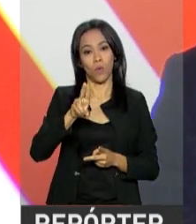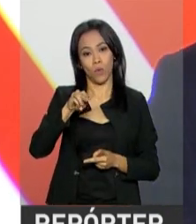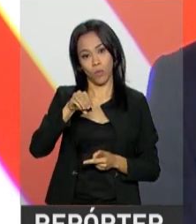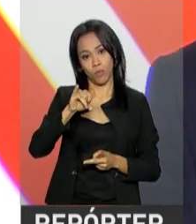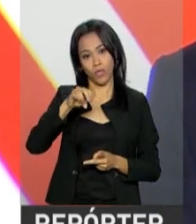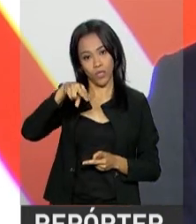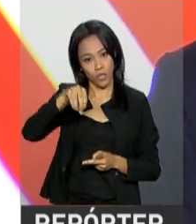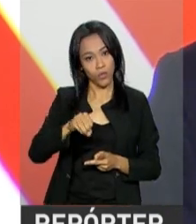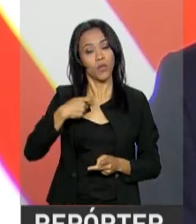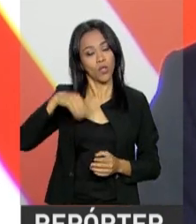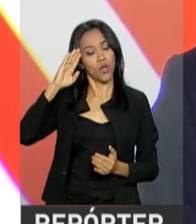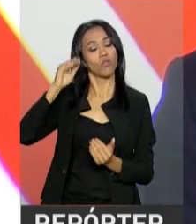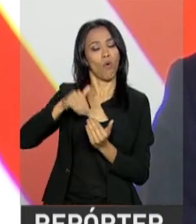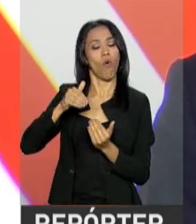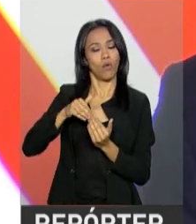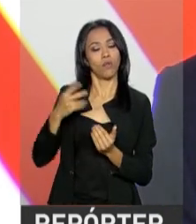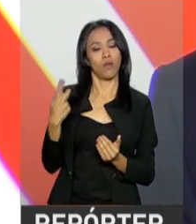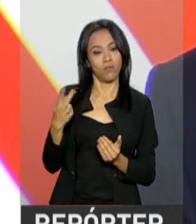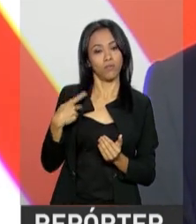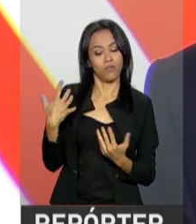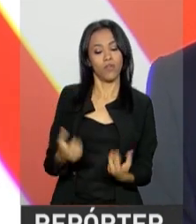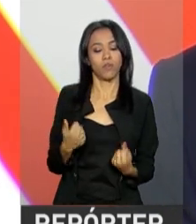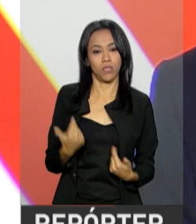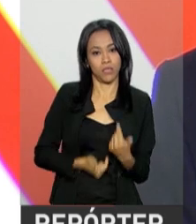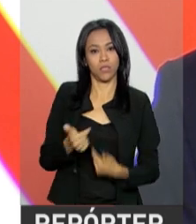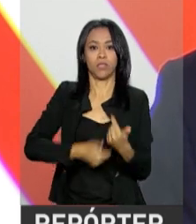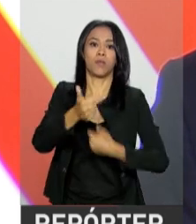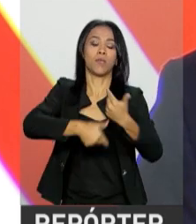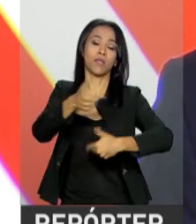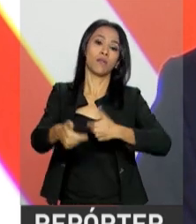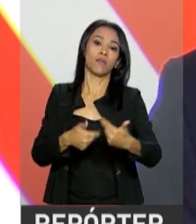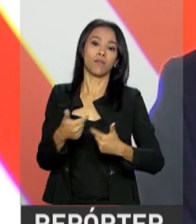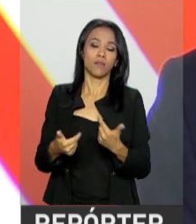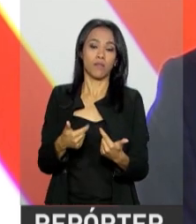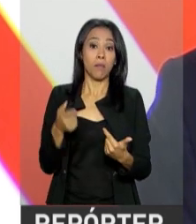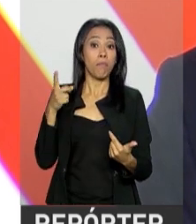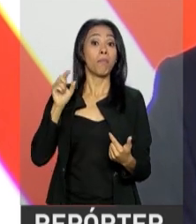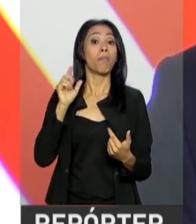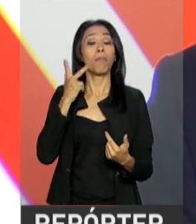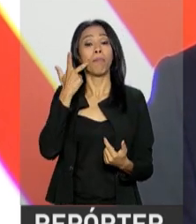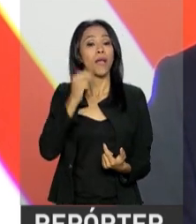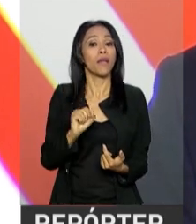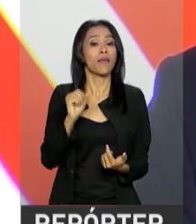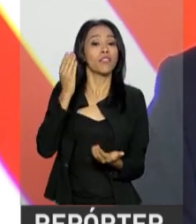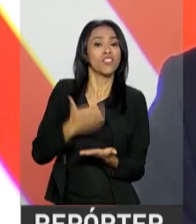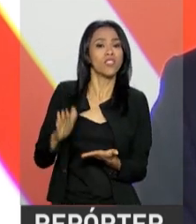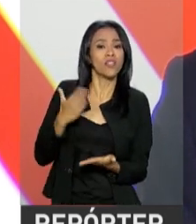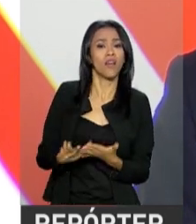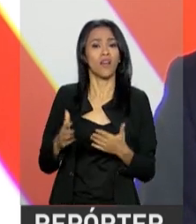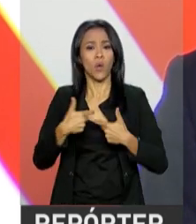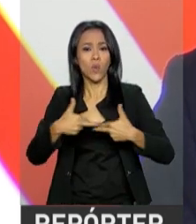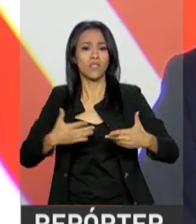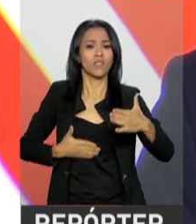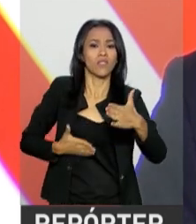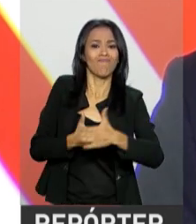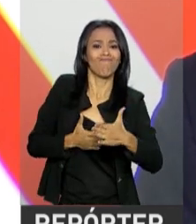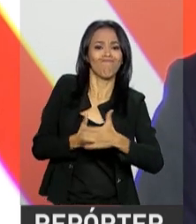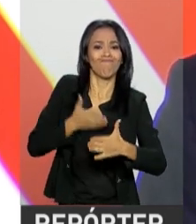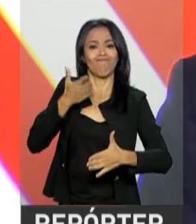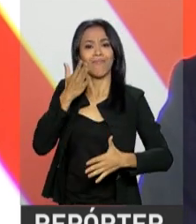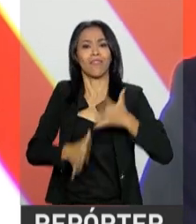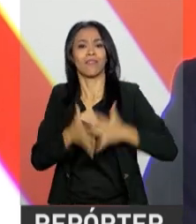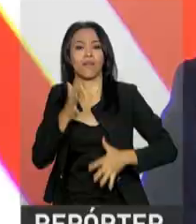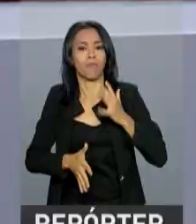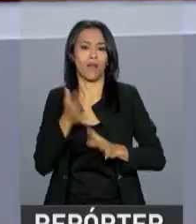naturalmente em seguir trabalhando para eliminar barreiras ao comércio entre os nossos